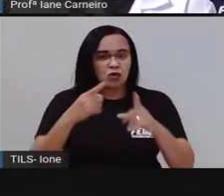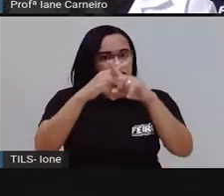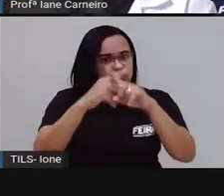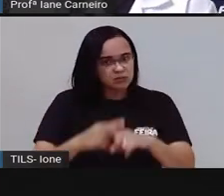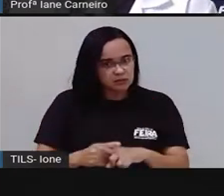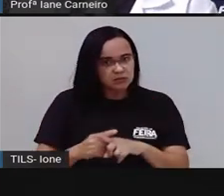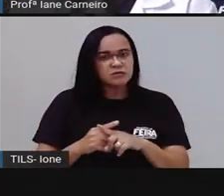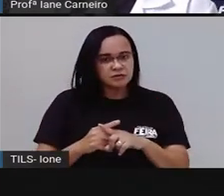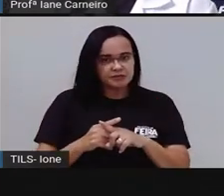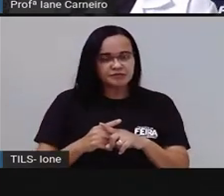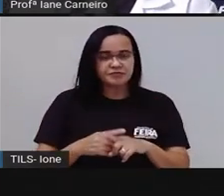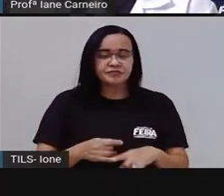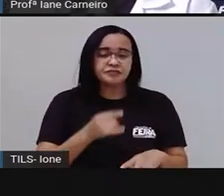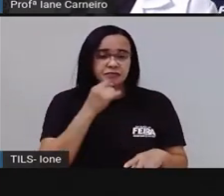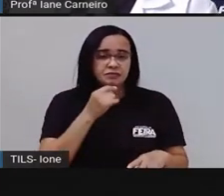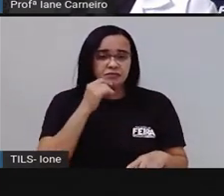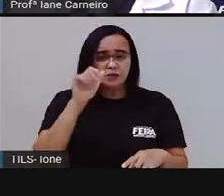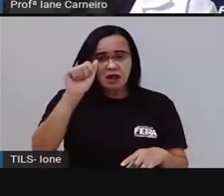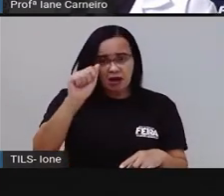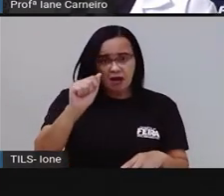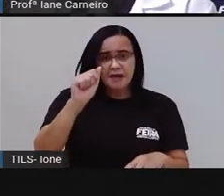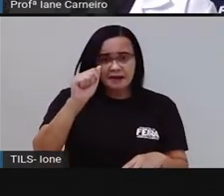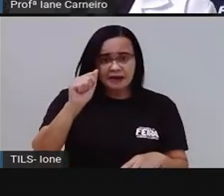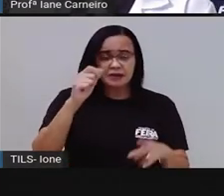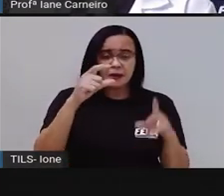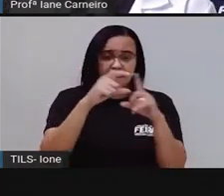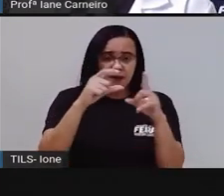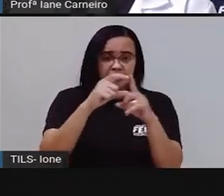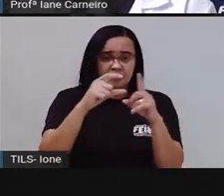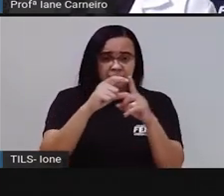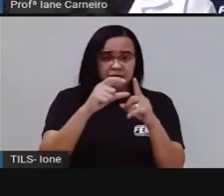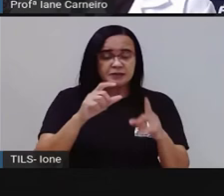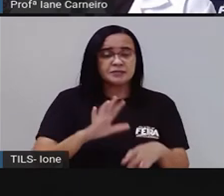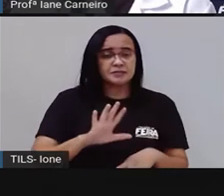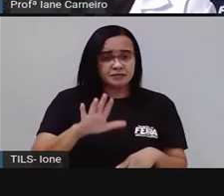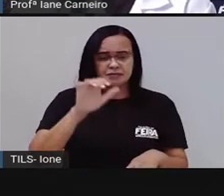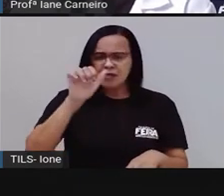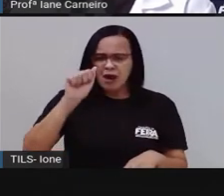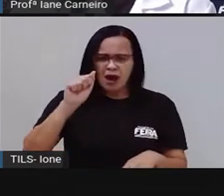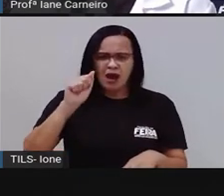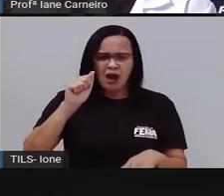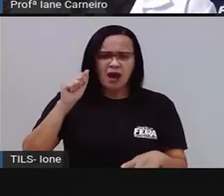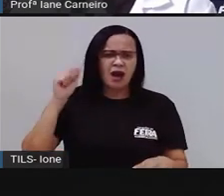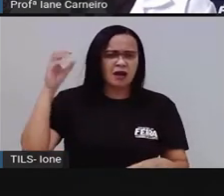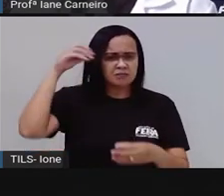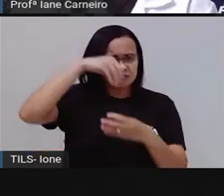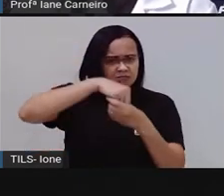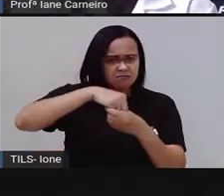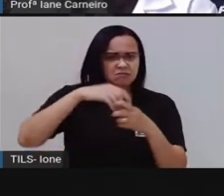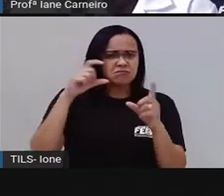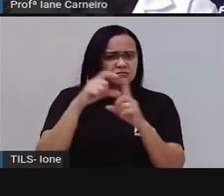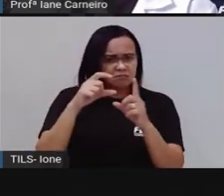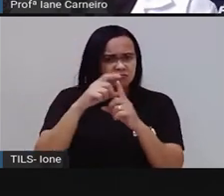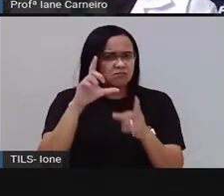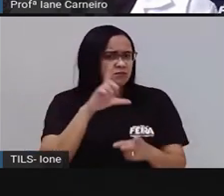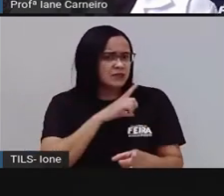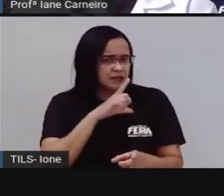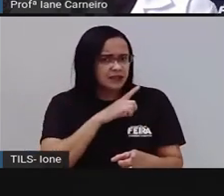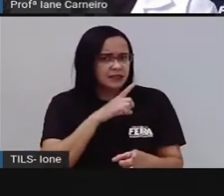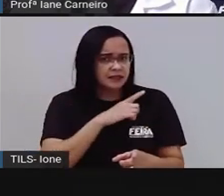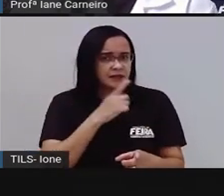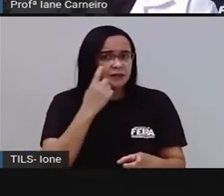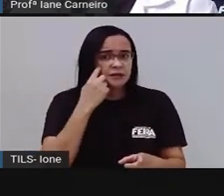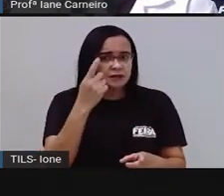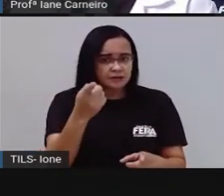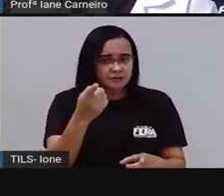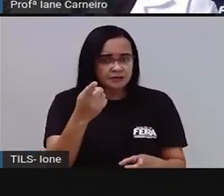A. Aqui nessa palavra, ó, ela também está aparecendo. Ela também tem o som da letra A, ó.